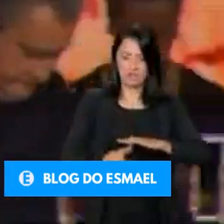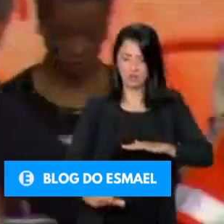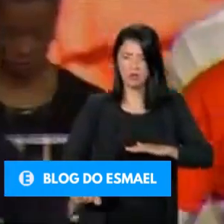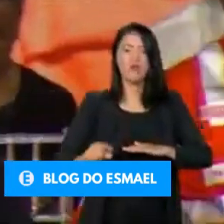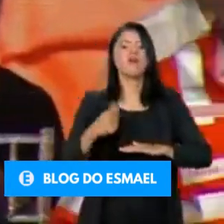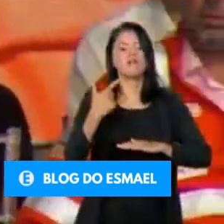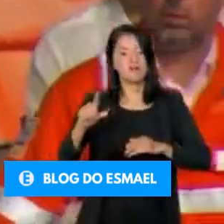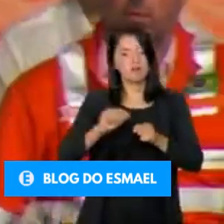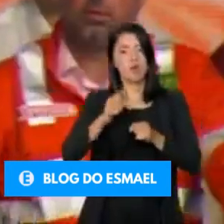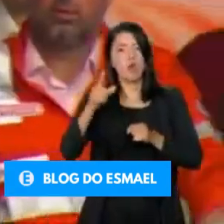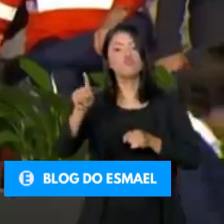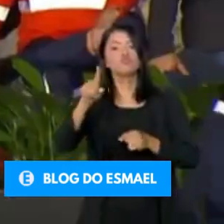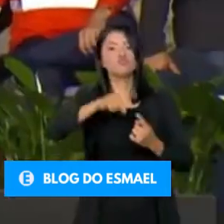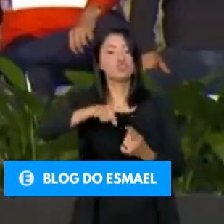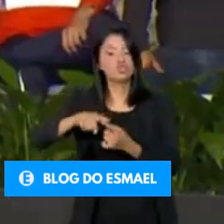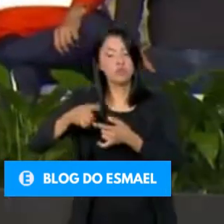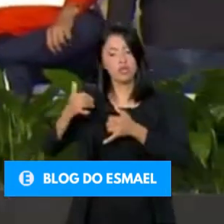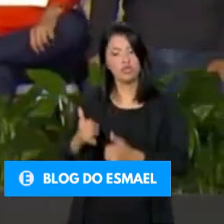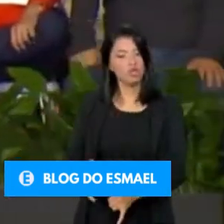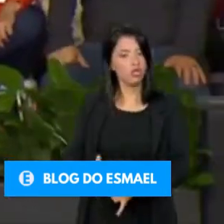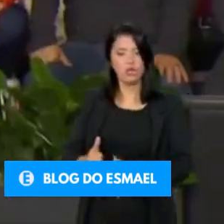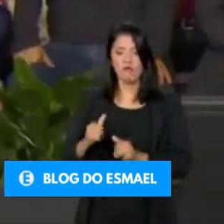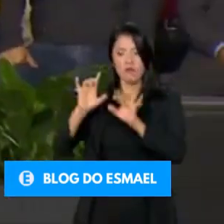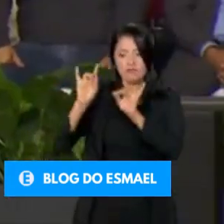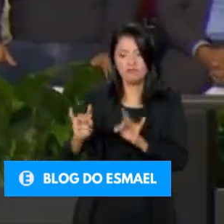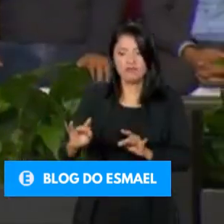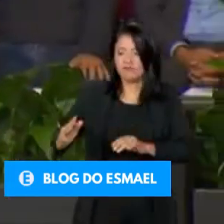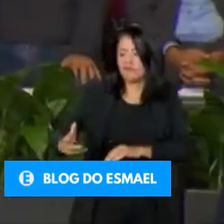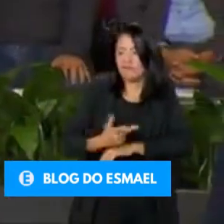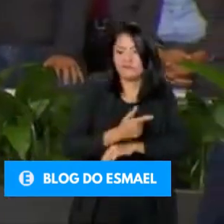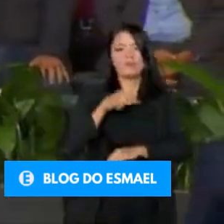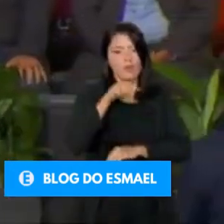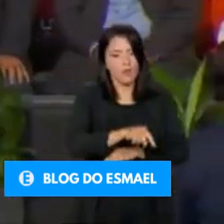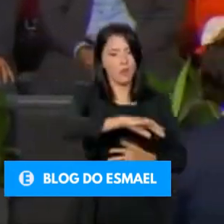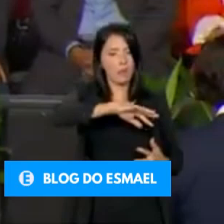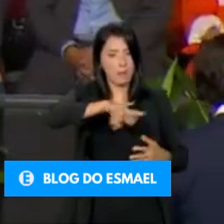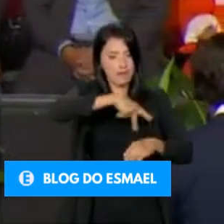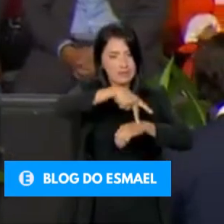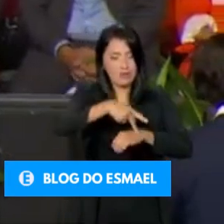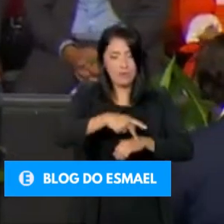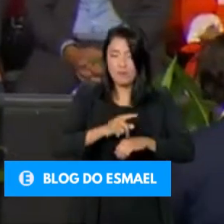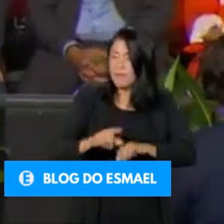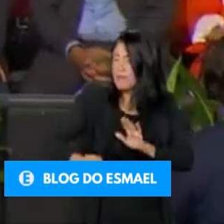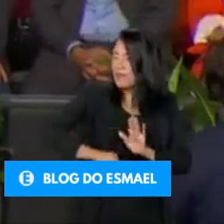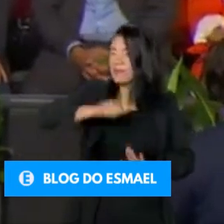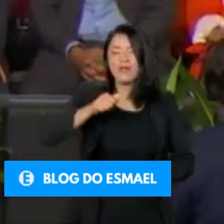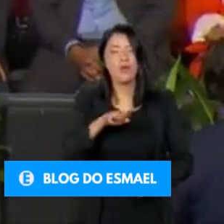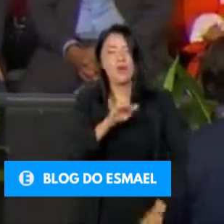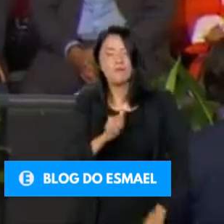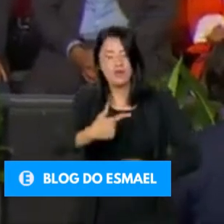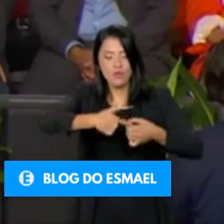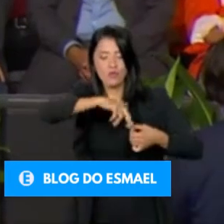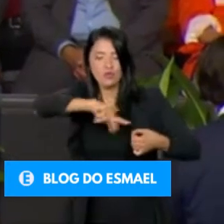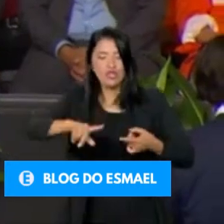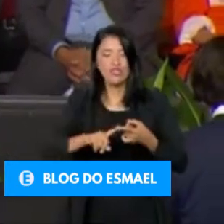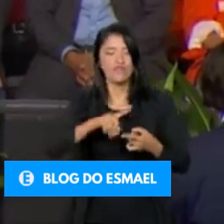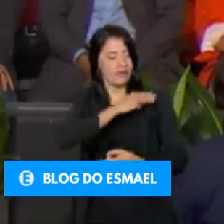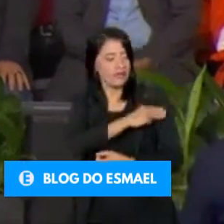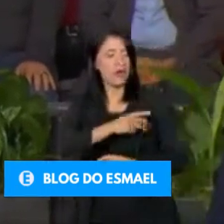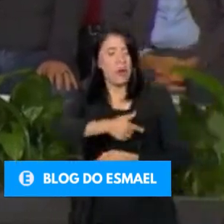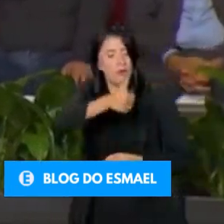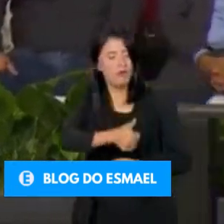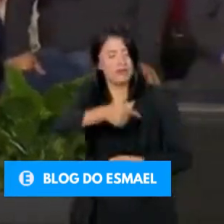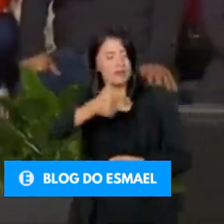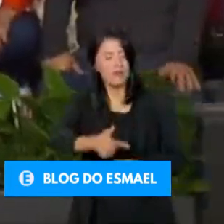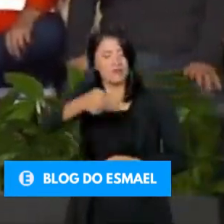de energia. O Brasil será o país do mundo campeão do biocombustíveis, do etanol de primeira, de segunda, de